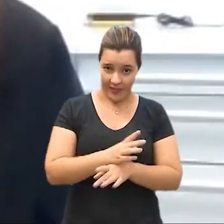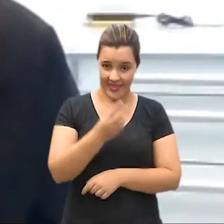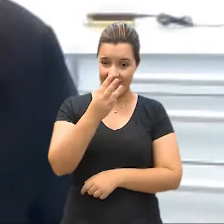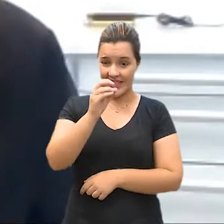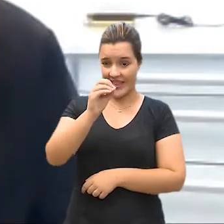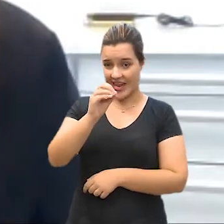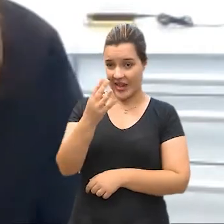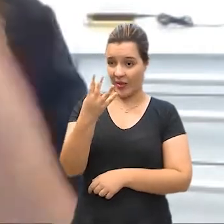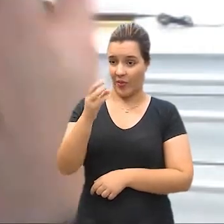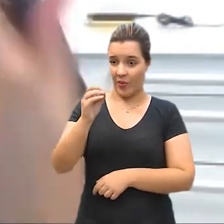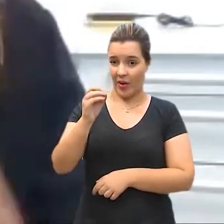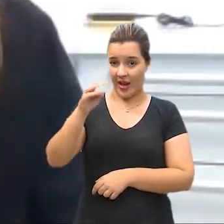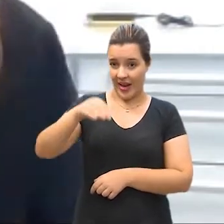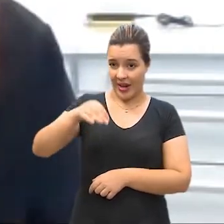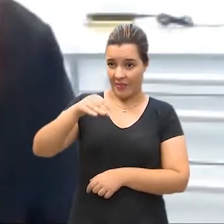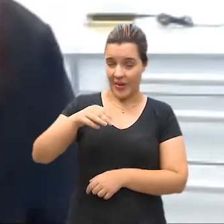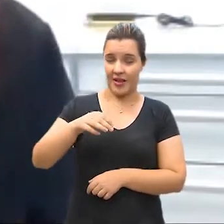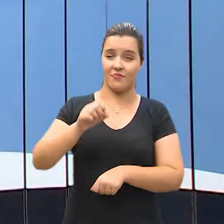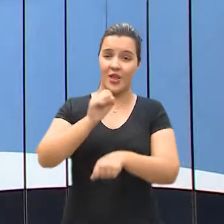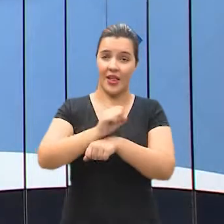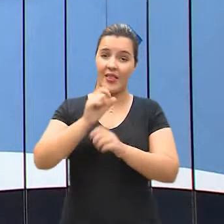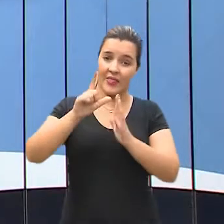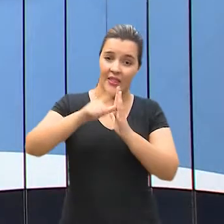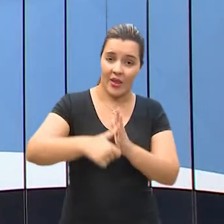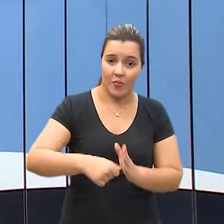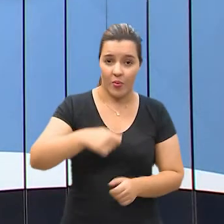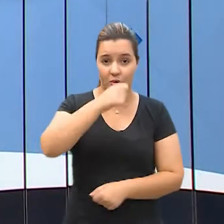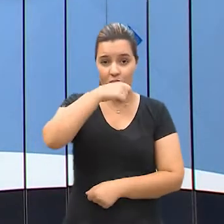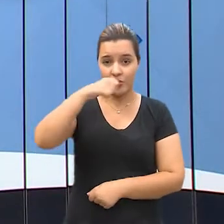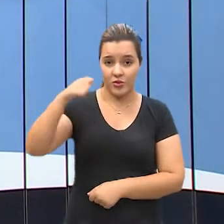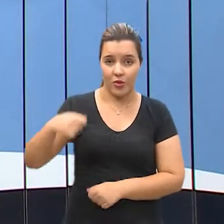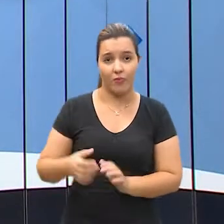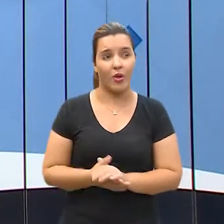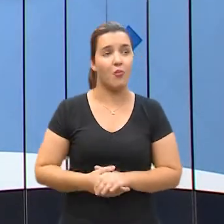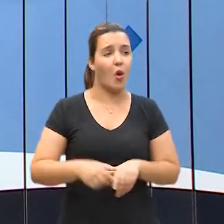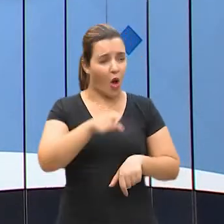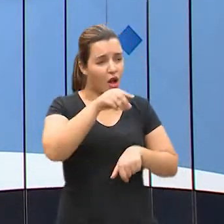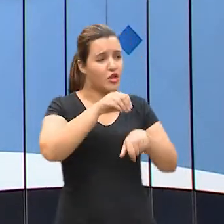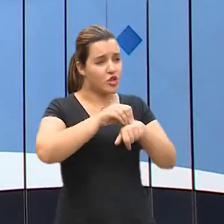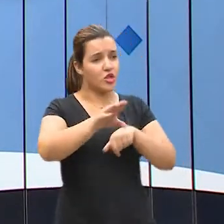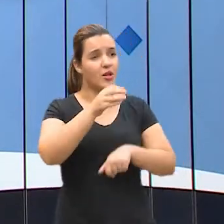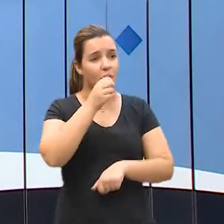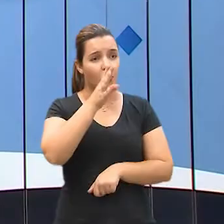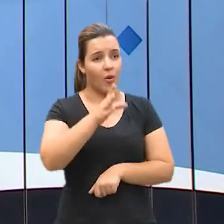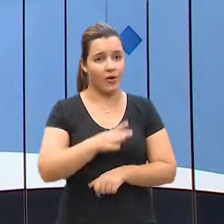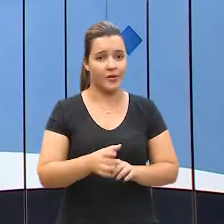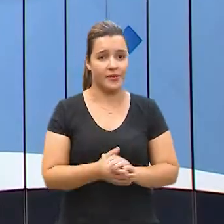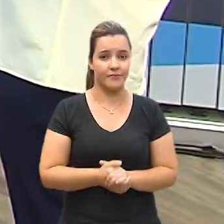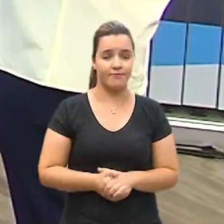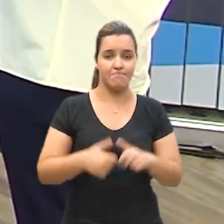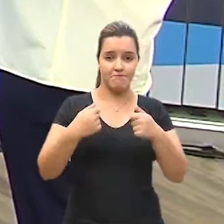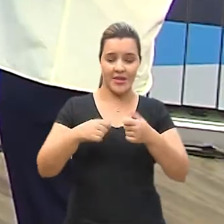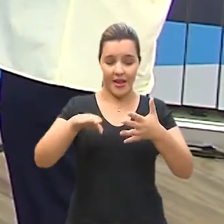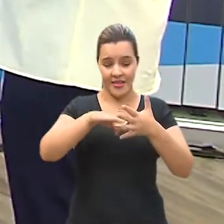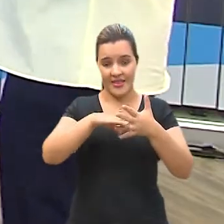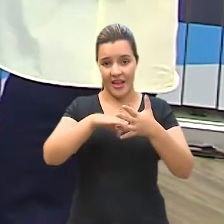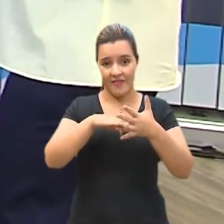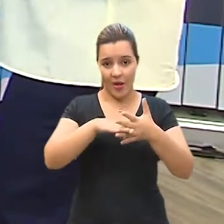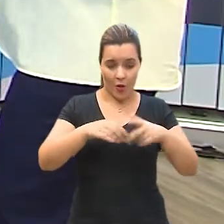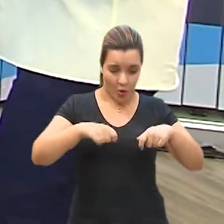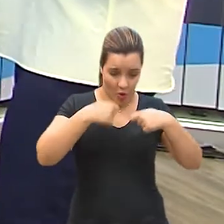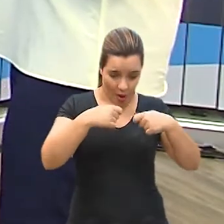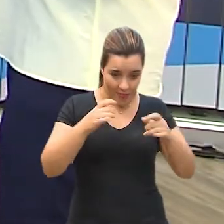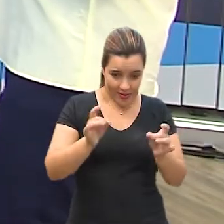uma escovação, porque o meio ele tá ácido. Ah, Então, sim, entendi. Olha que menos dica importante. Então são, tem que ter esse intervalinho, né?